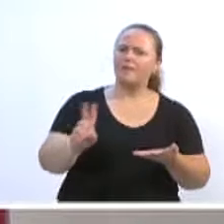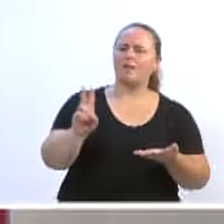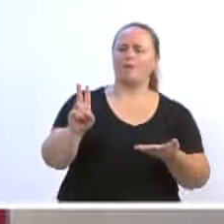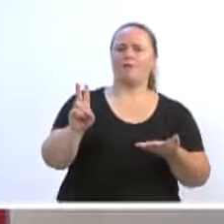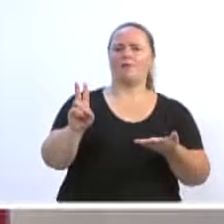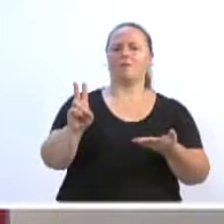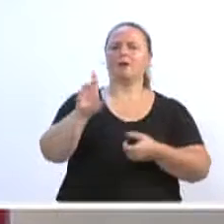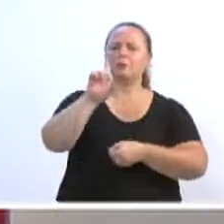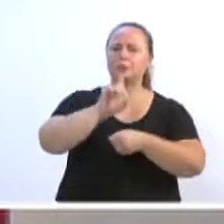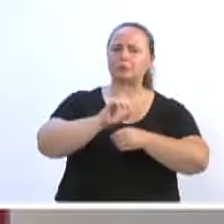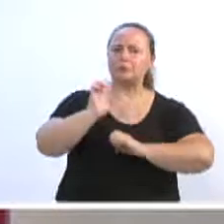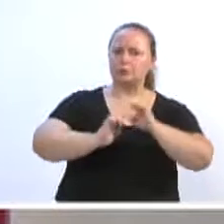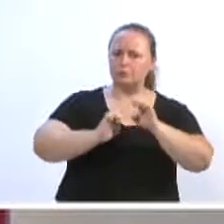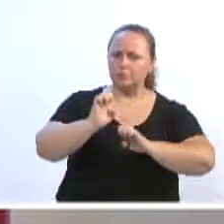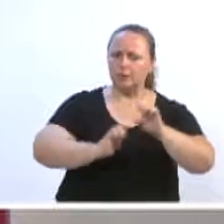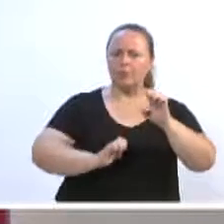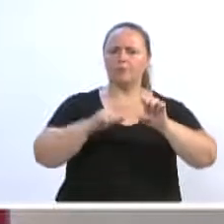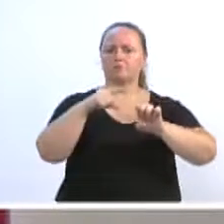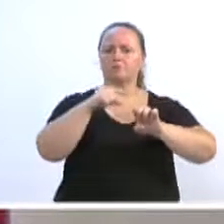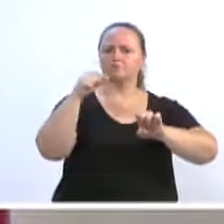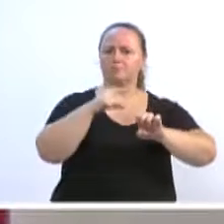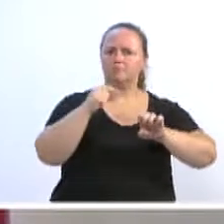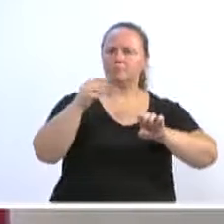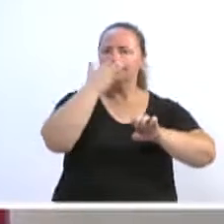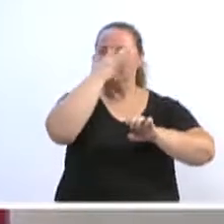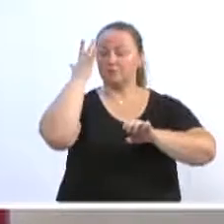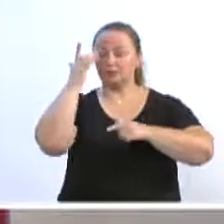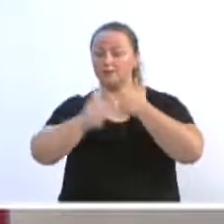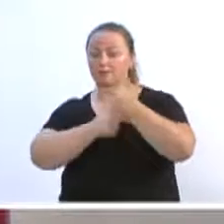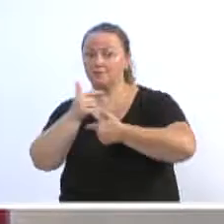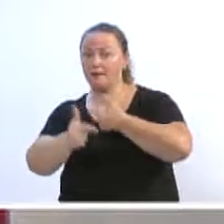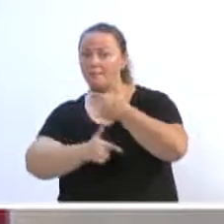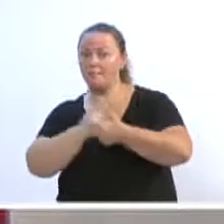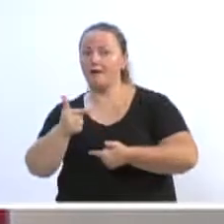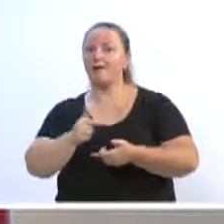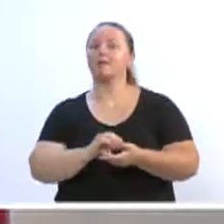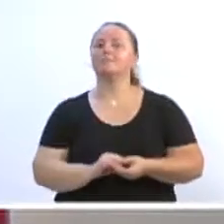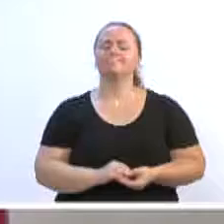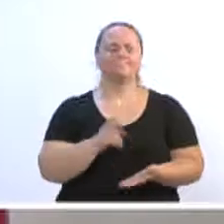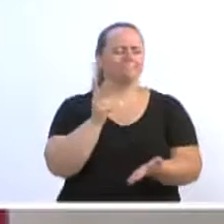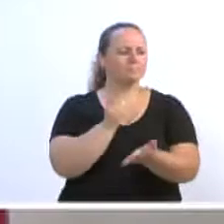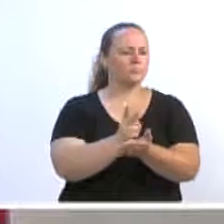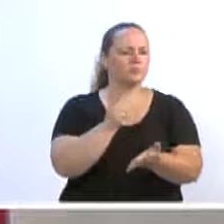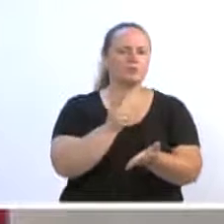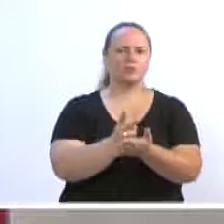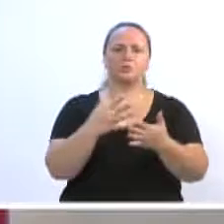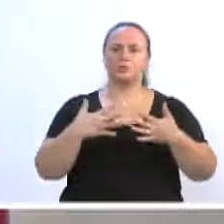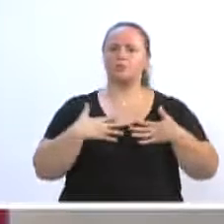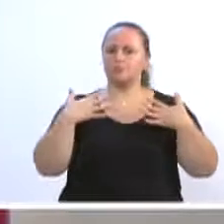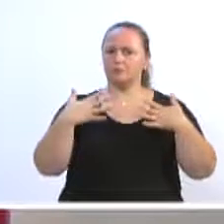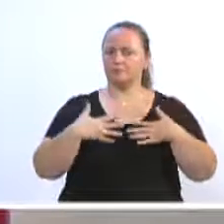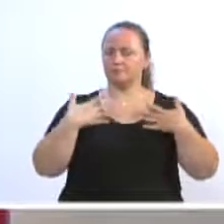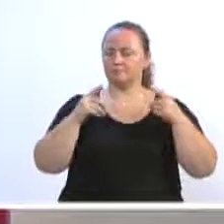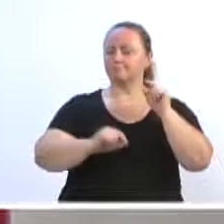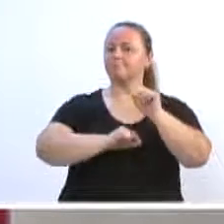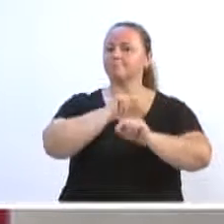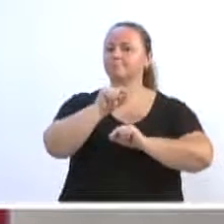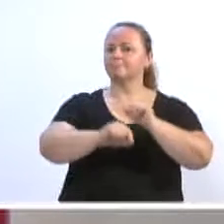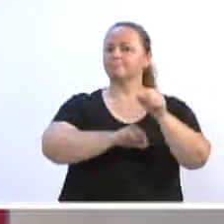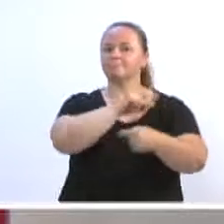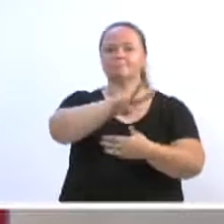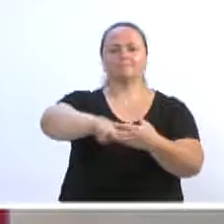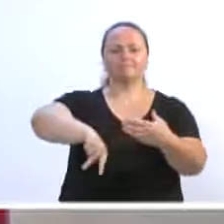o empreendedor e o trabalhador blumenauense. E sempre me alegra trazer a esta